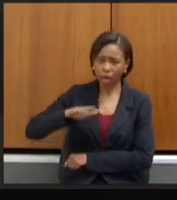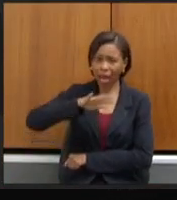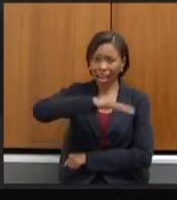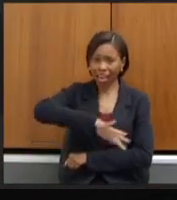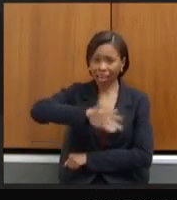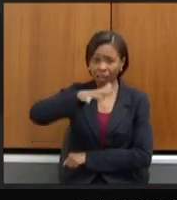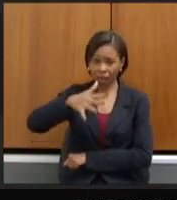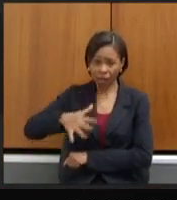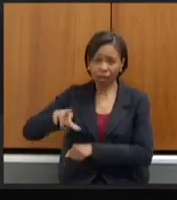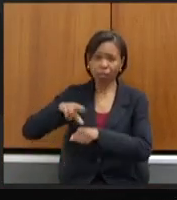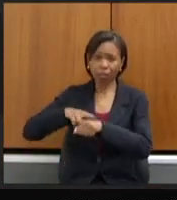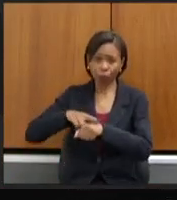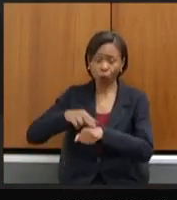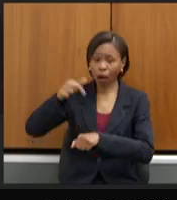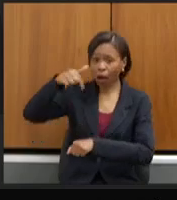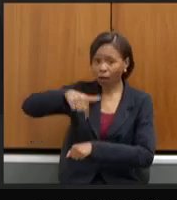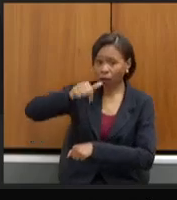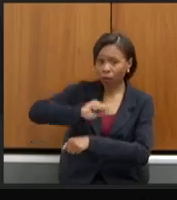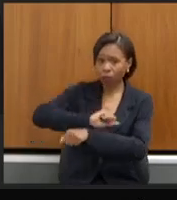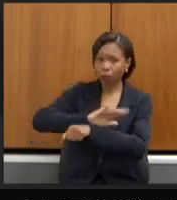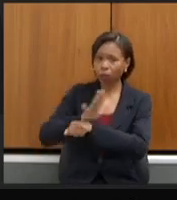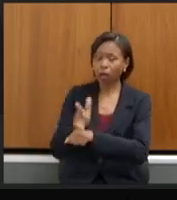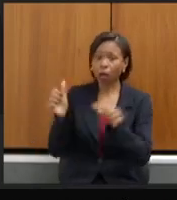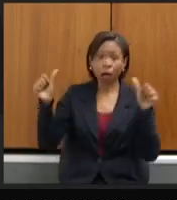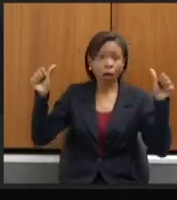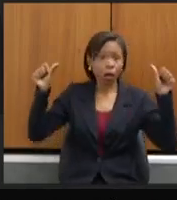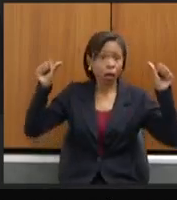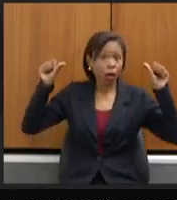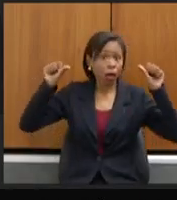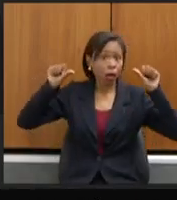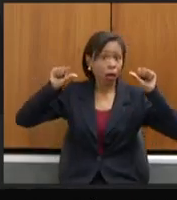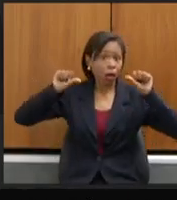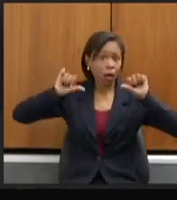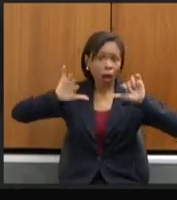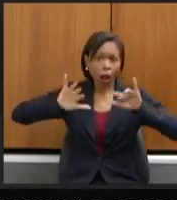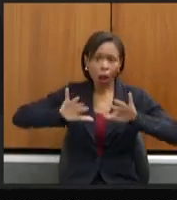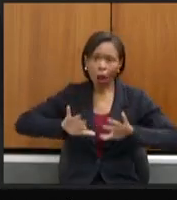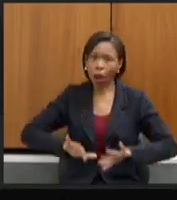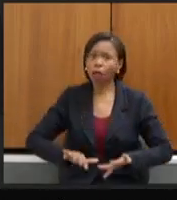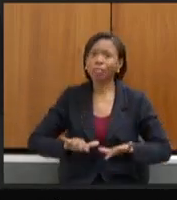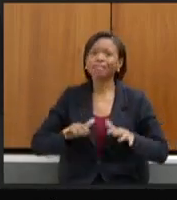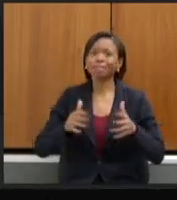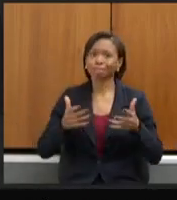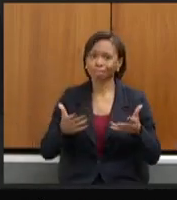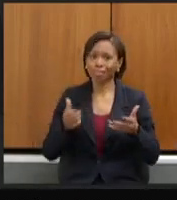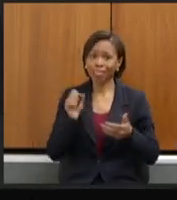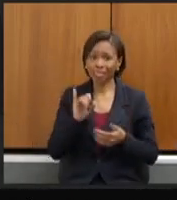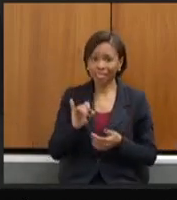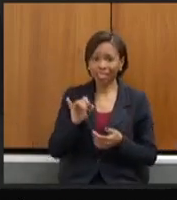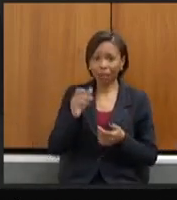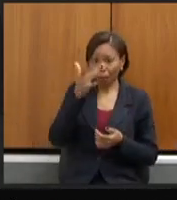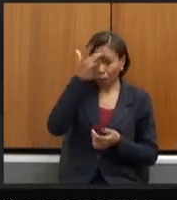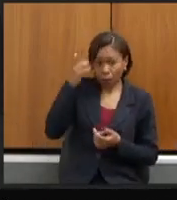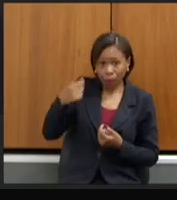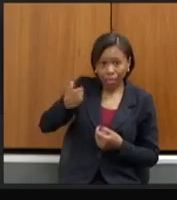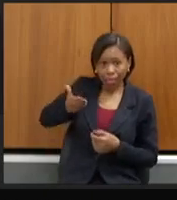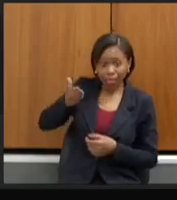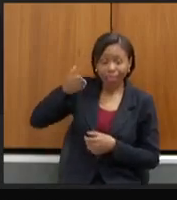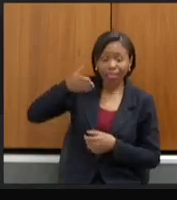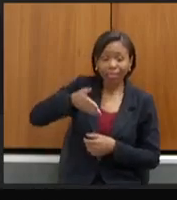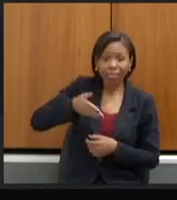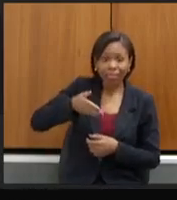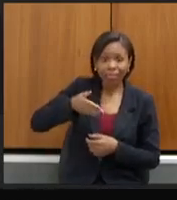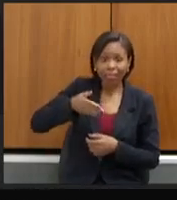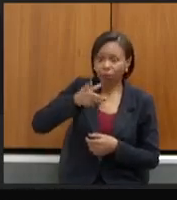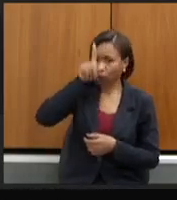estamos aqui em Montes Claros evento um calça você pode se for preciso uma pessoa aí para o hospital não tem E ontem eu passei as